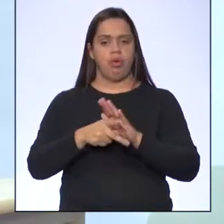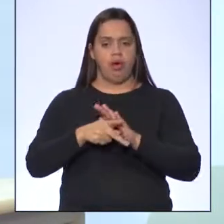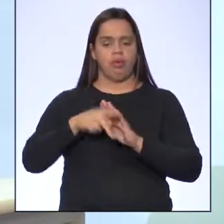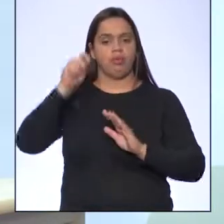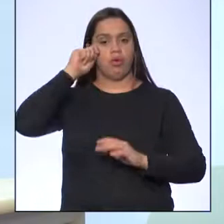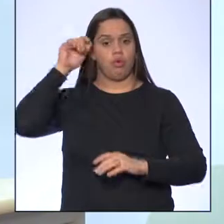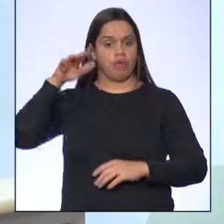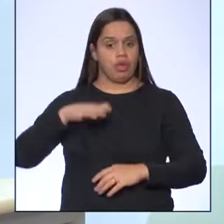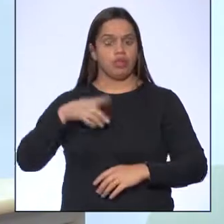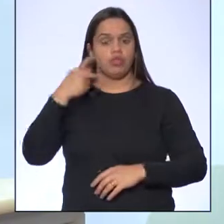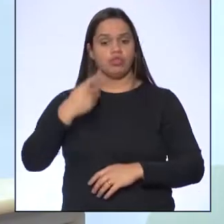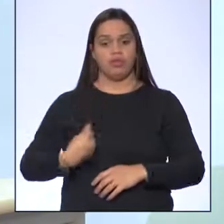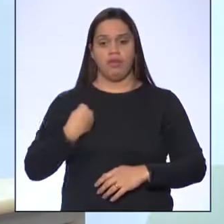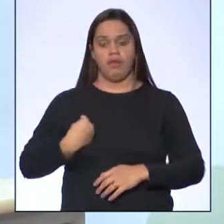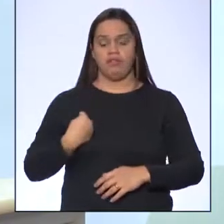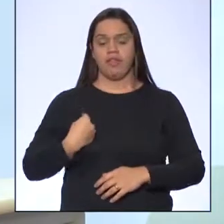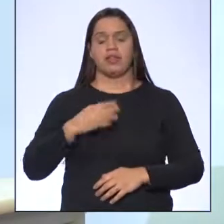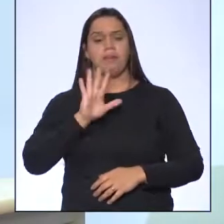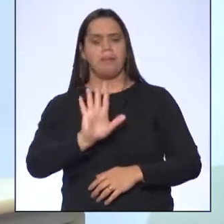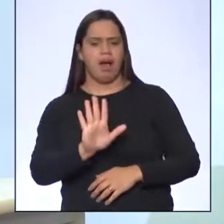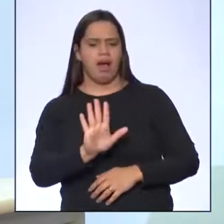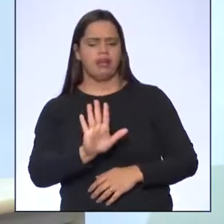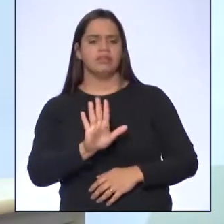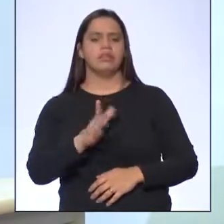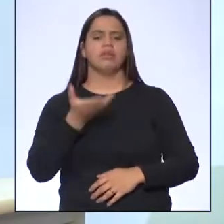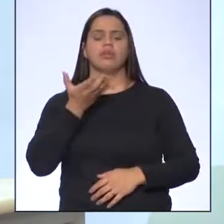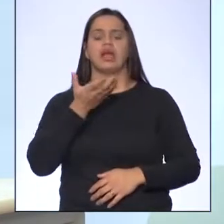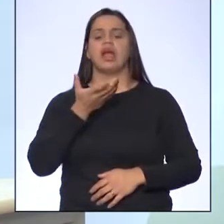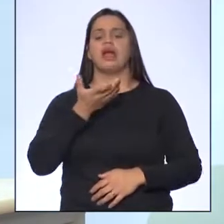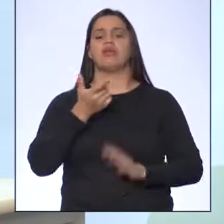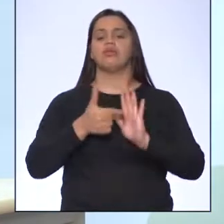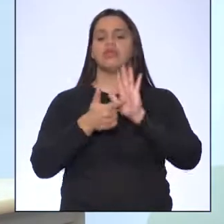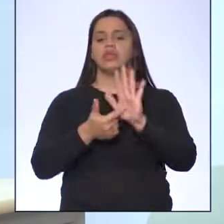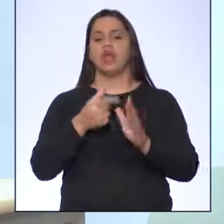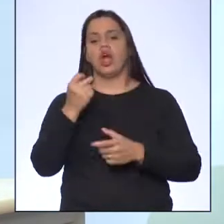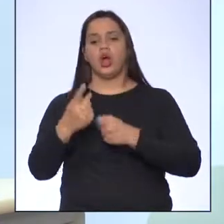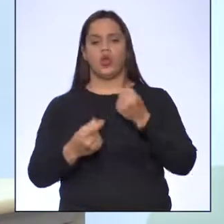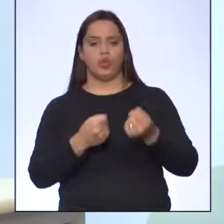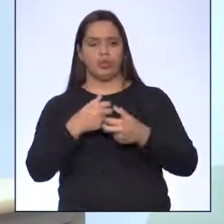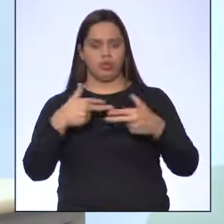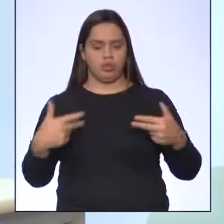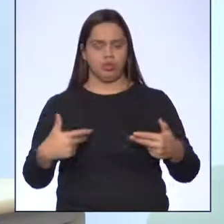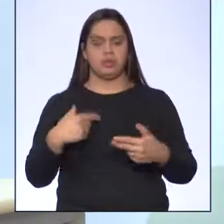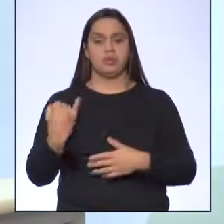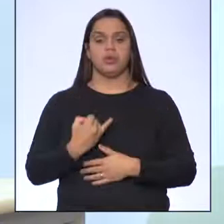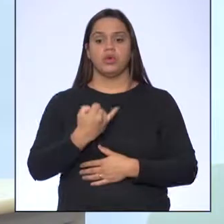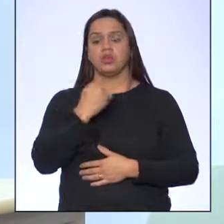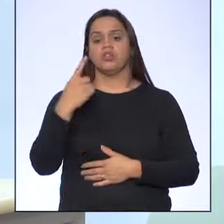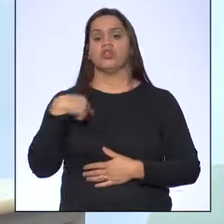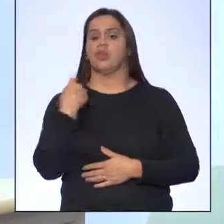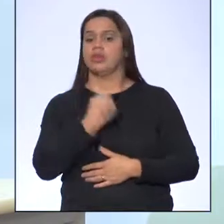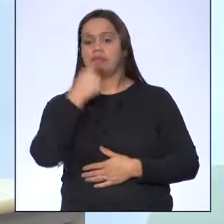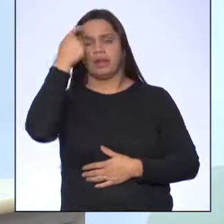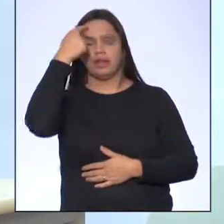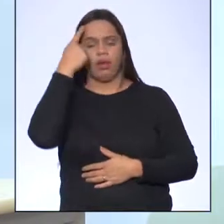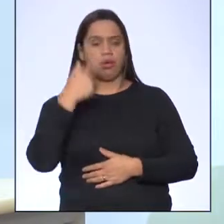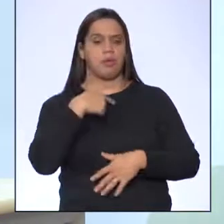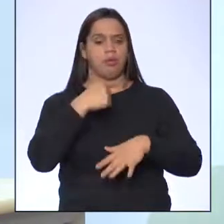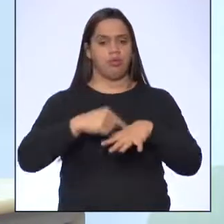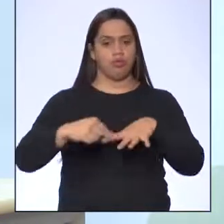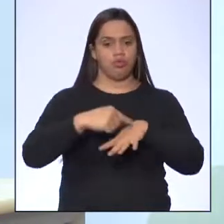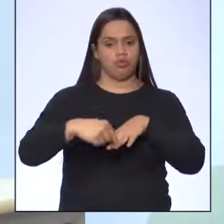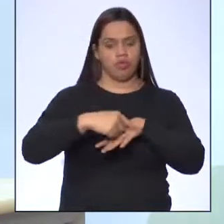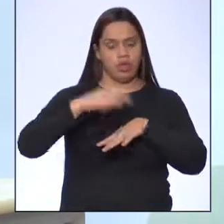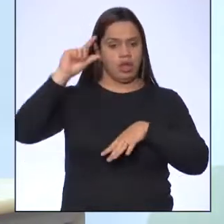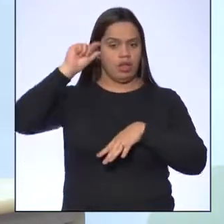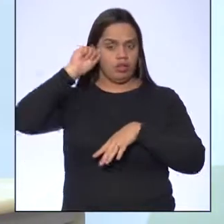da sua vida, mas eu gostaria de destacar aqui alguns pontos, né? É importante a gente pensar o continente africano, né, por